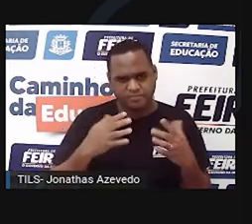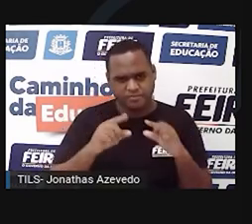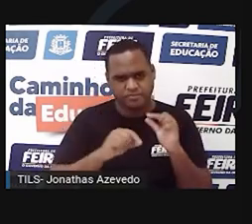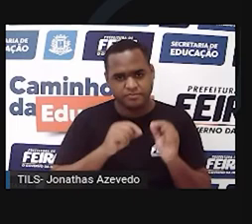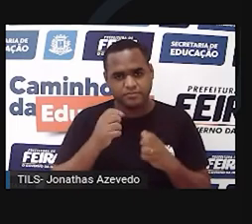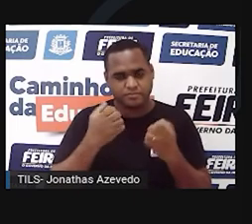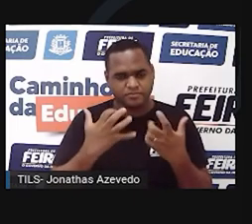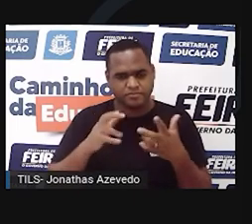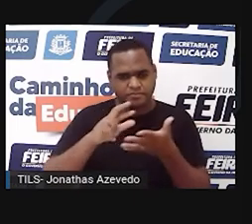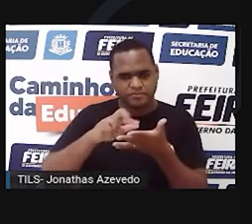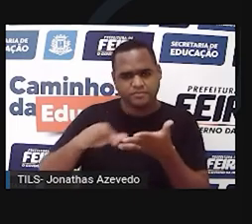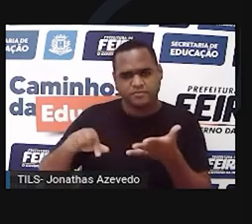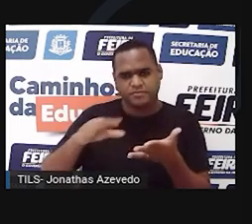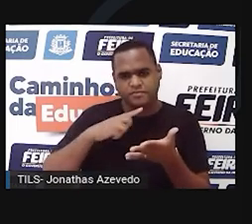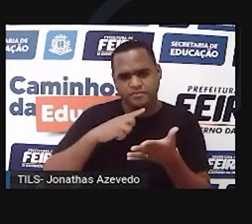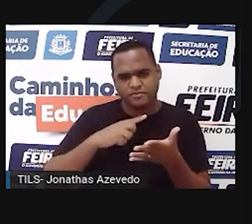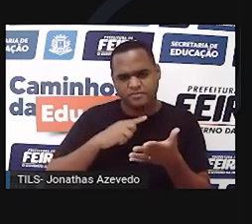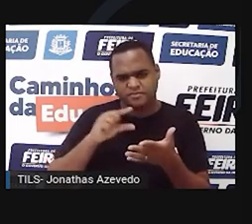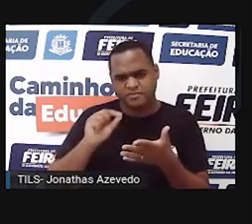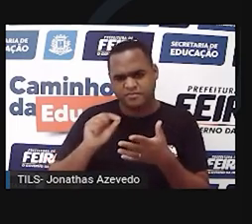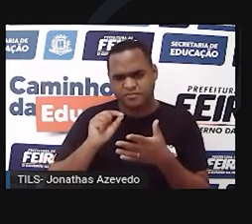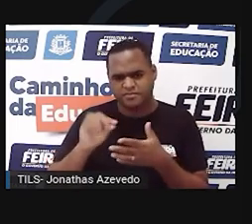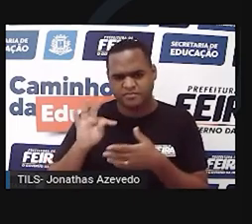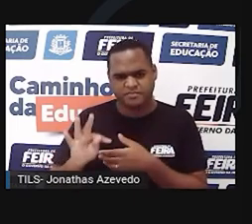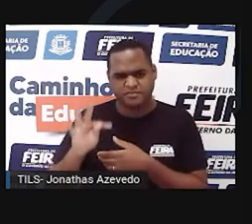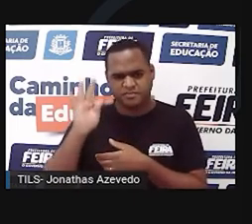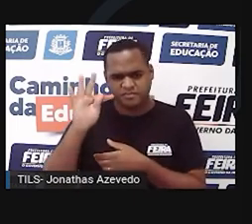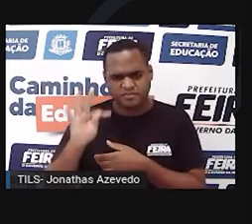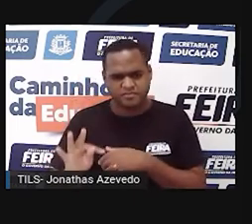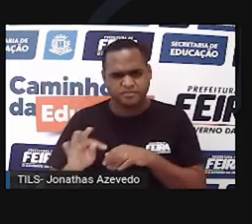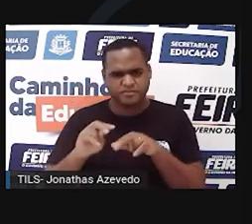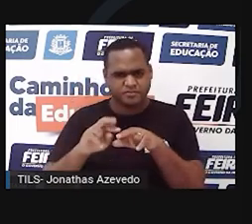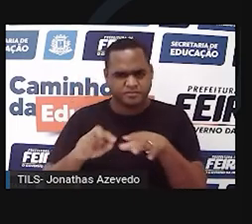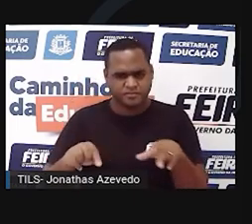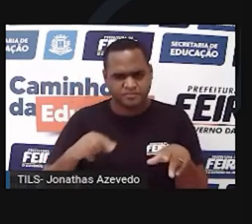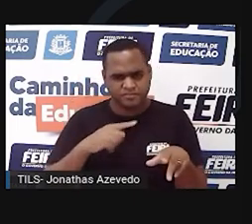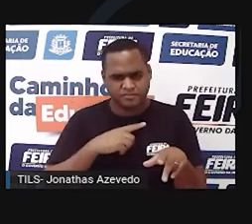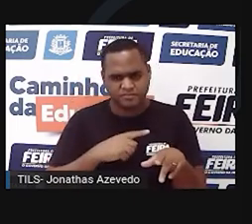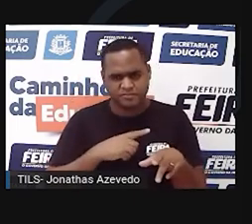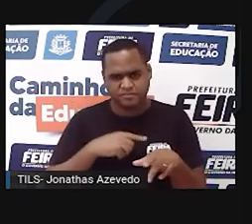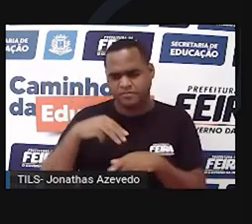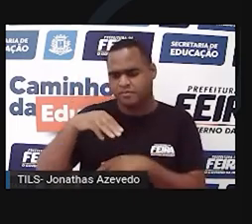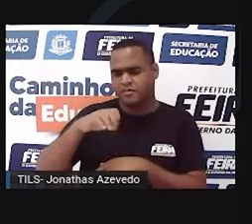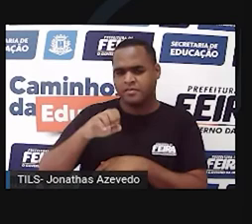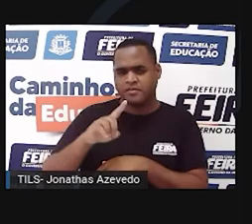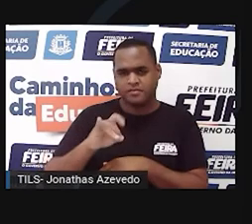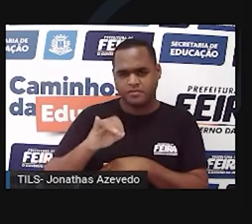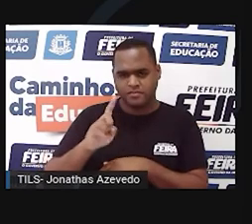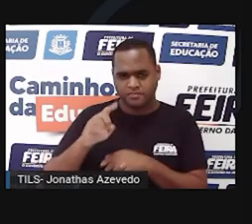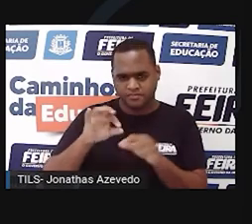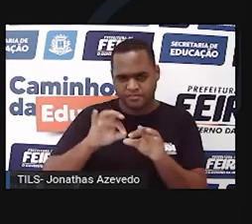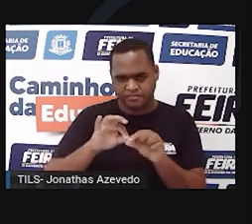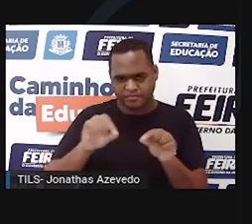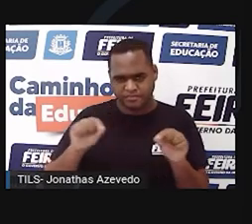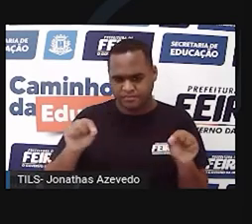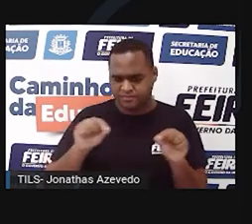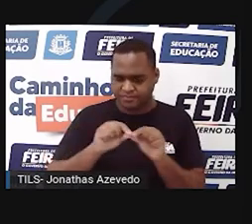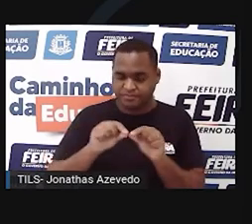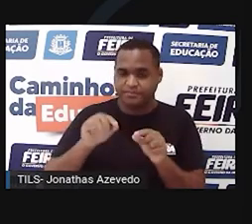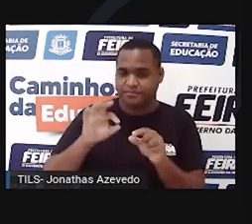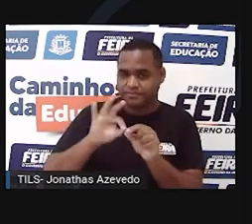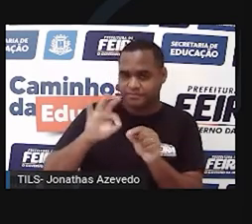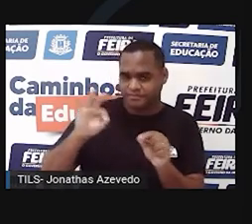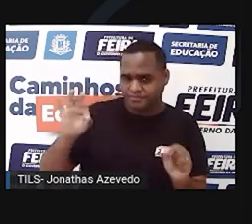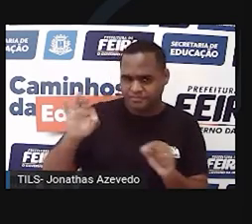unidades de medida de temperatura. Ou seja, nada mais é do que um padrão que os